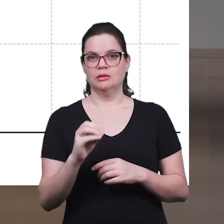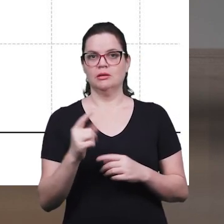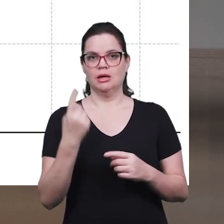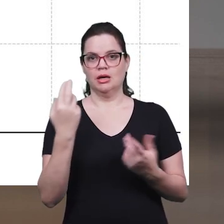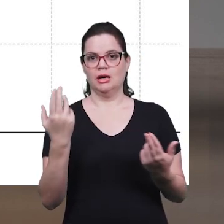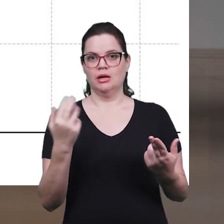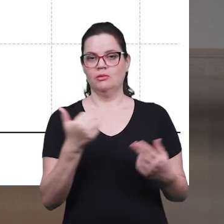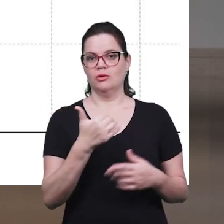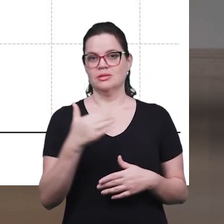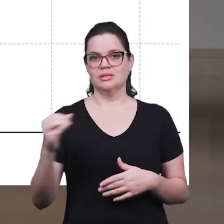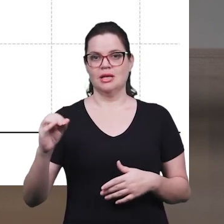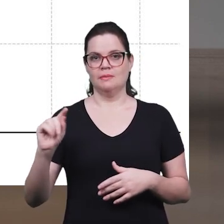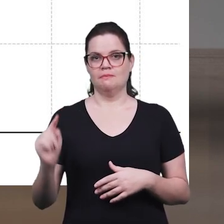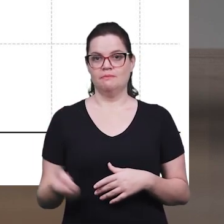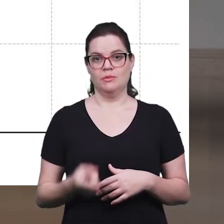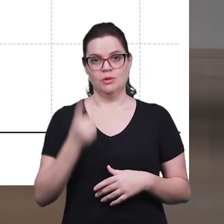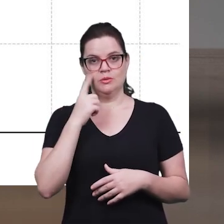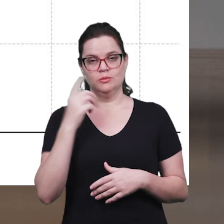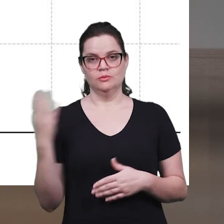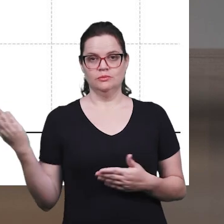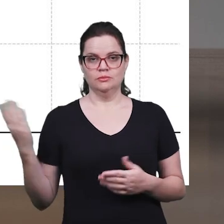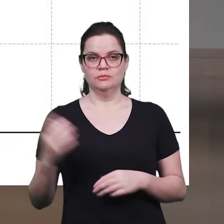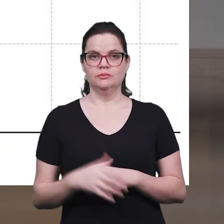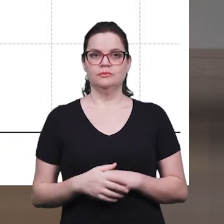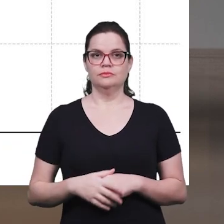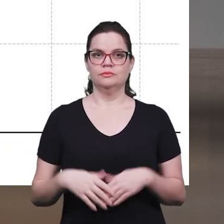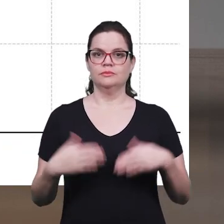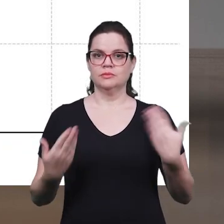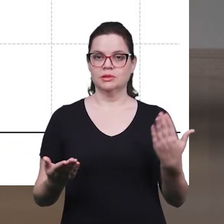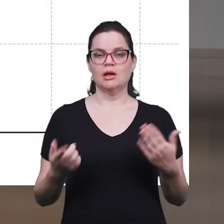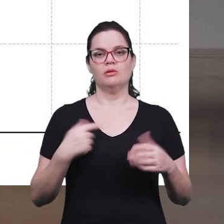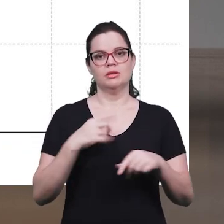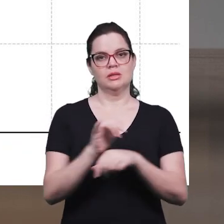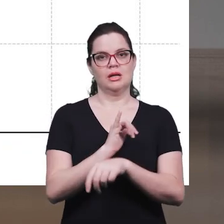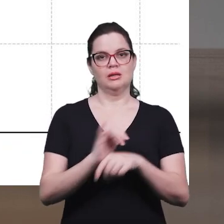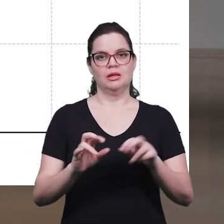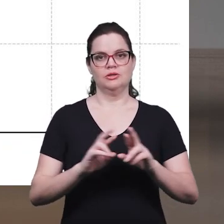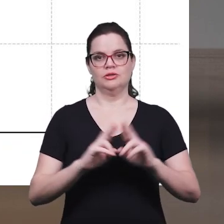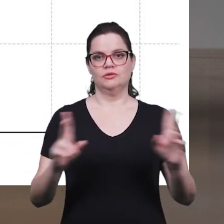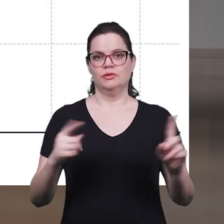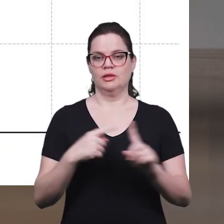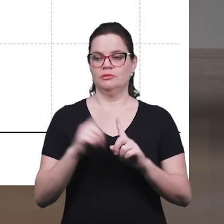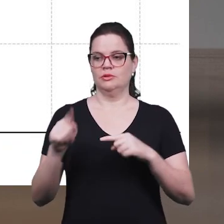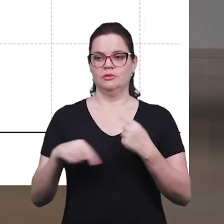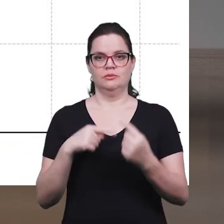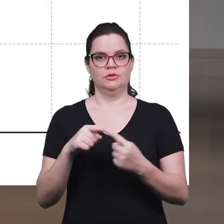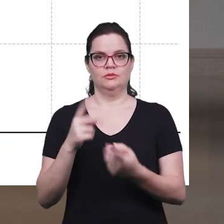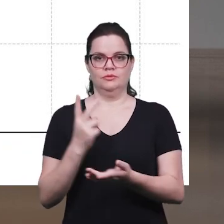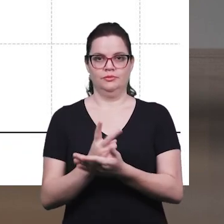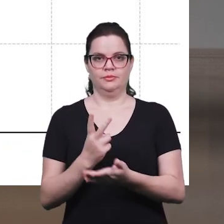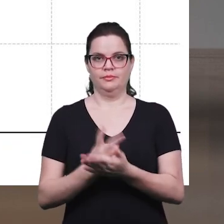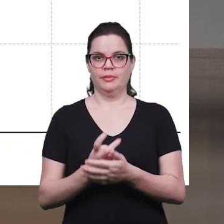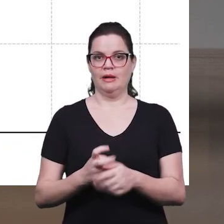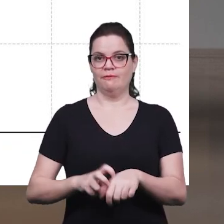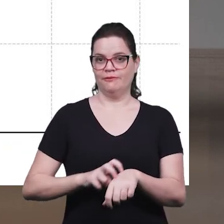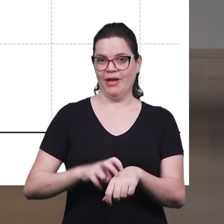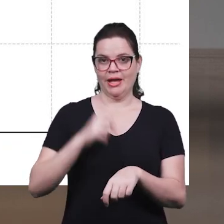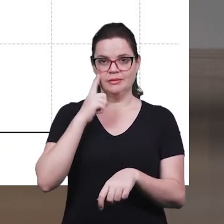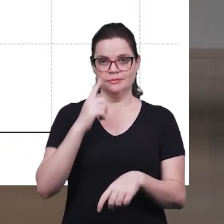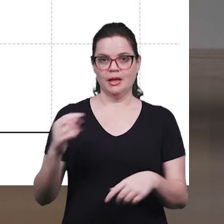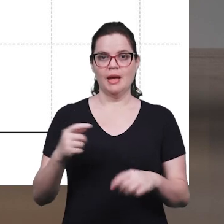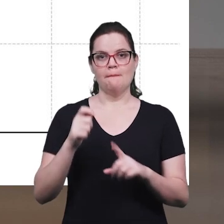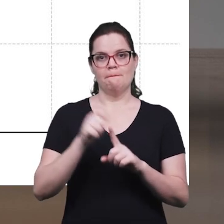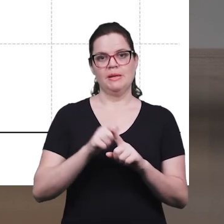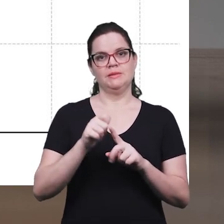mil, que é a linha azul. Então, observe que são caminhos diferentes, mas no mesmo objetivo. No verde, nós temos um